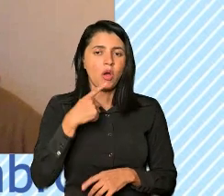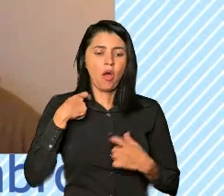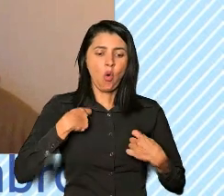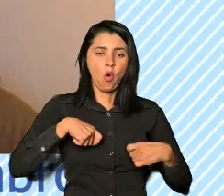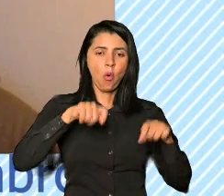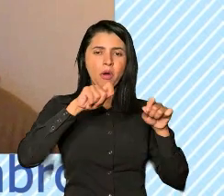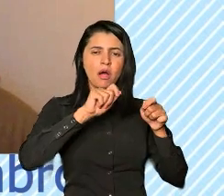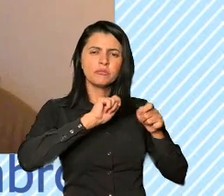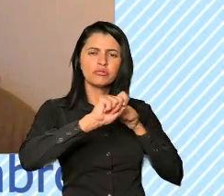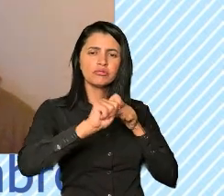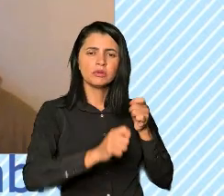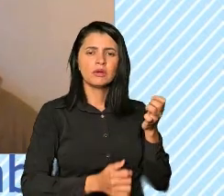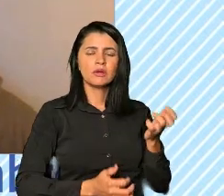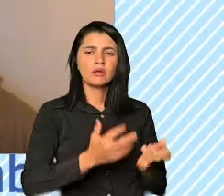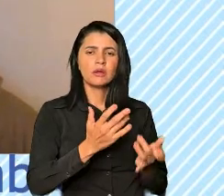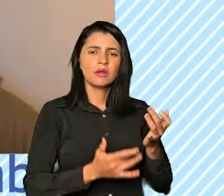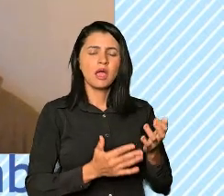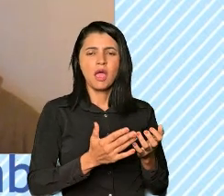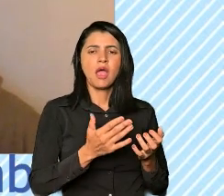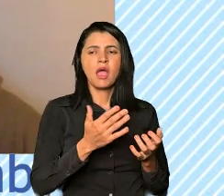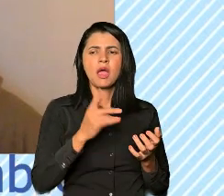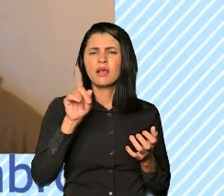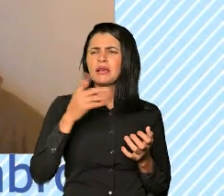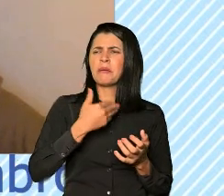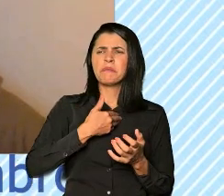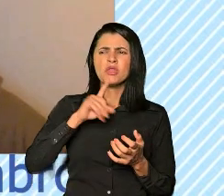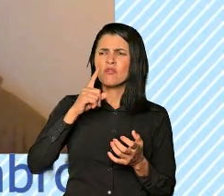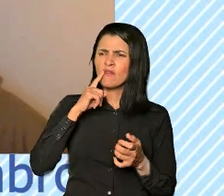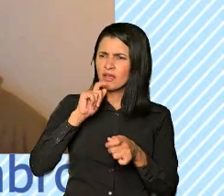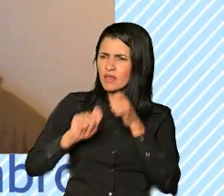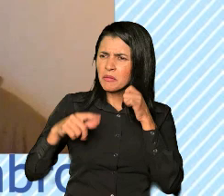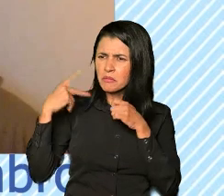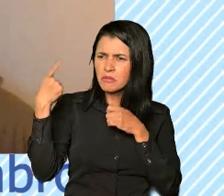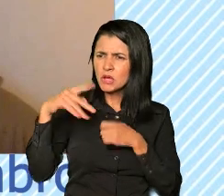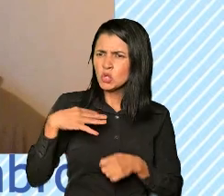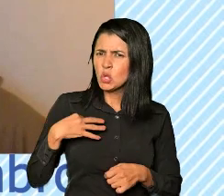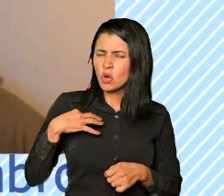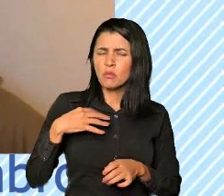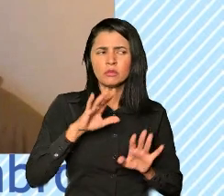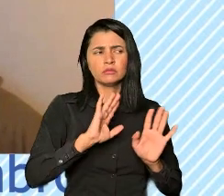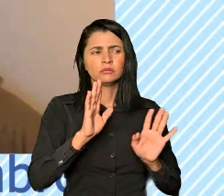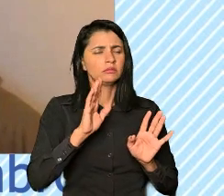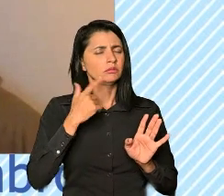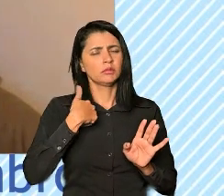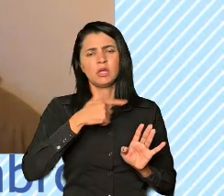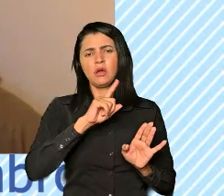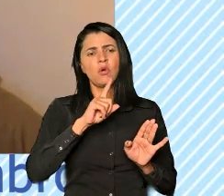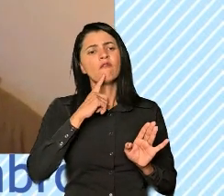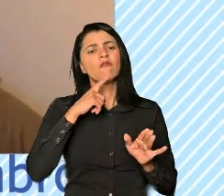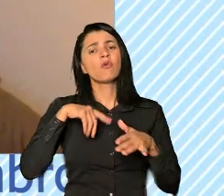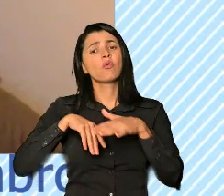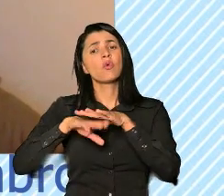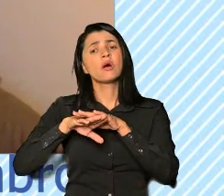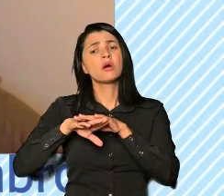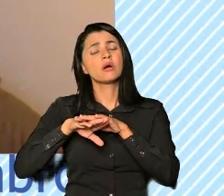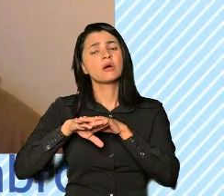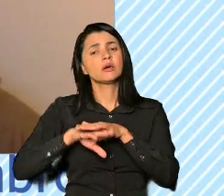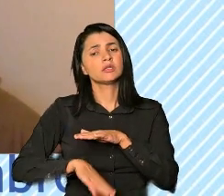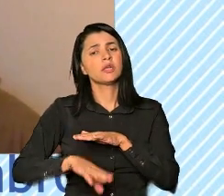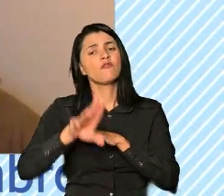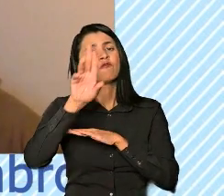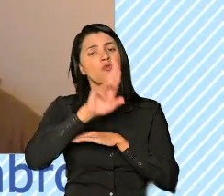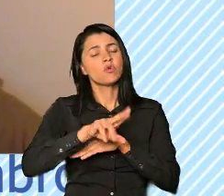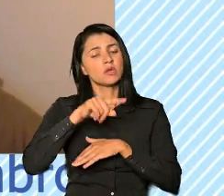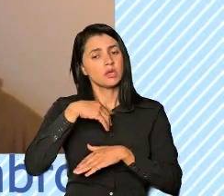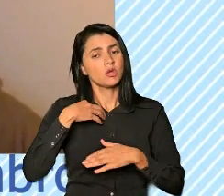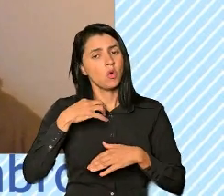roupas, né? E ele falou assim, não, o amigo dele falou, você não vai queimar suas roupas, vamos pegar outras roupas. Ele fala, não, isso eu vou guardar com essa roupa, eu vou usar essa